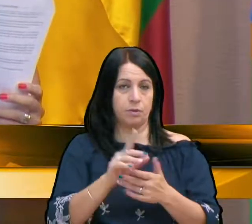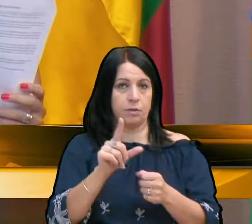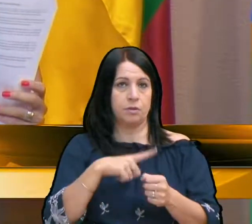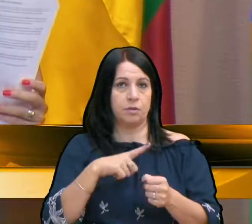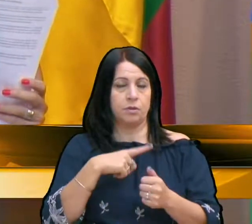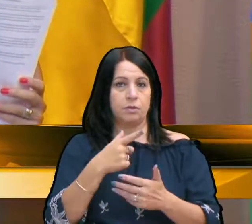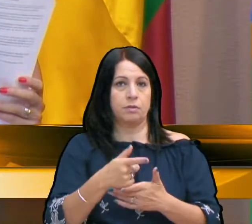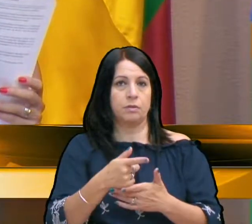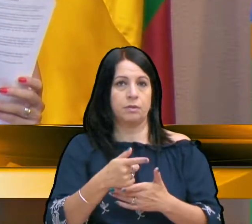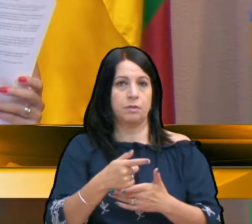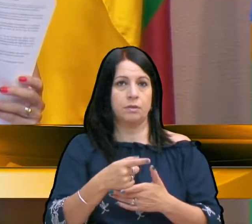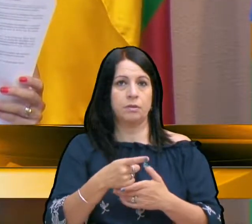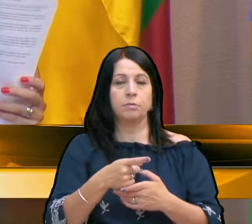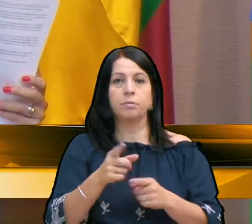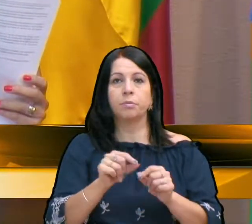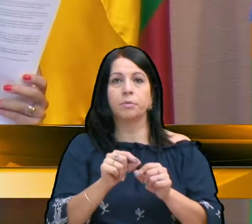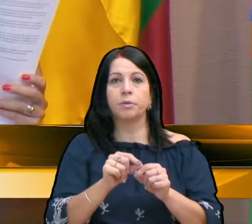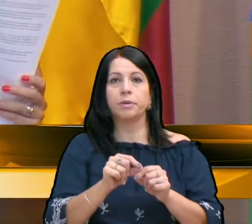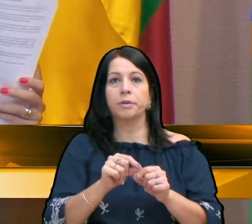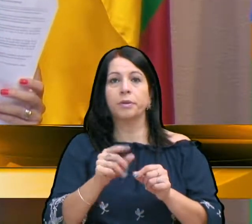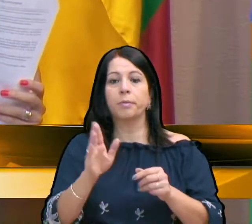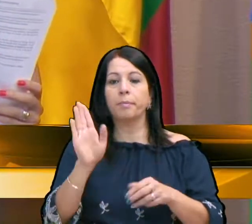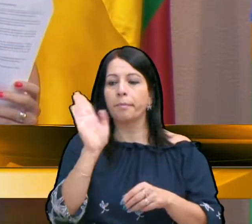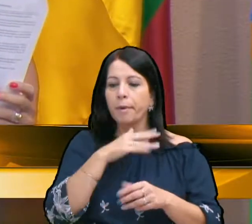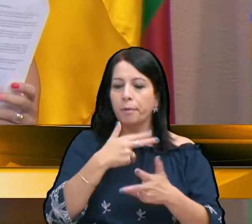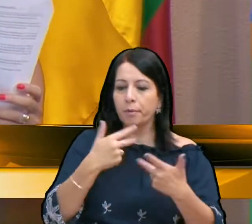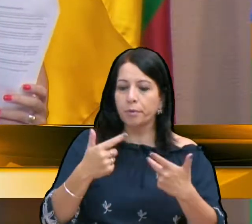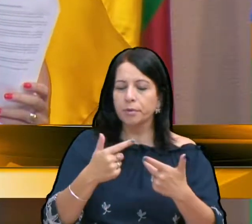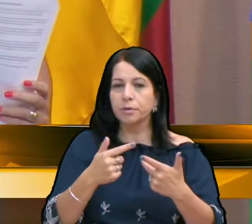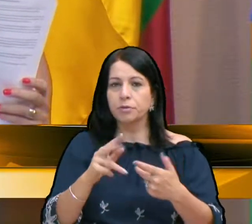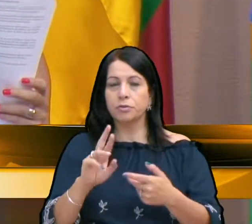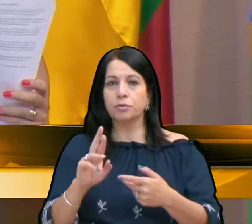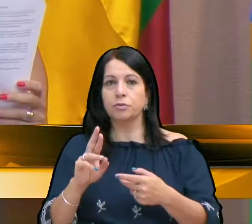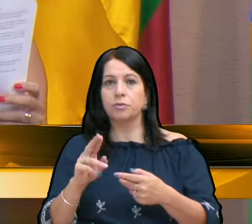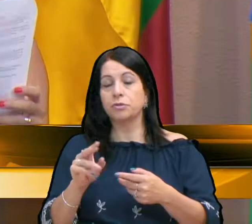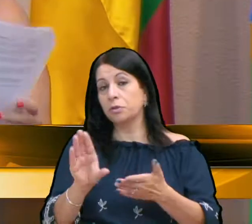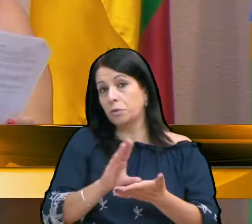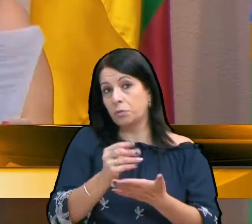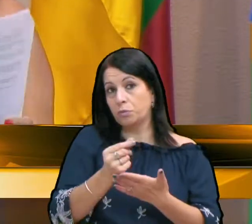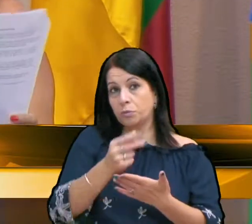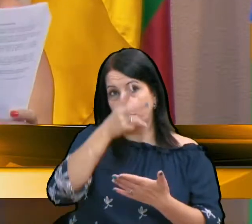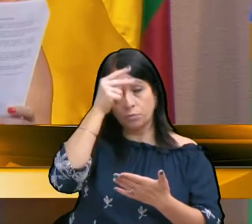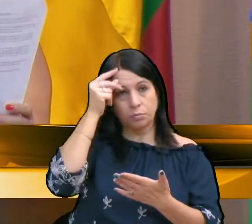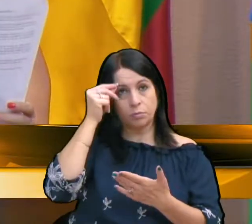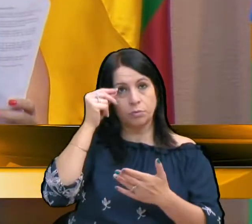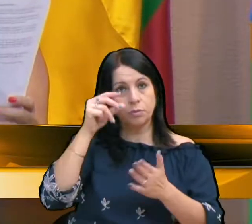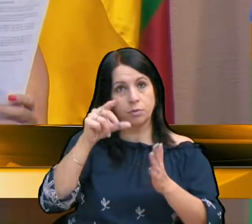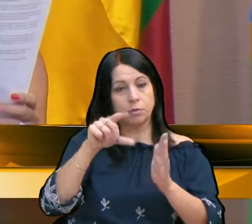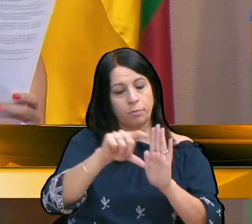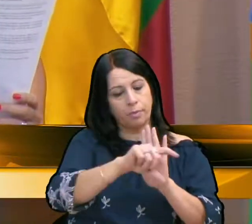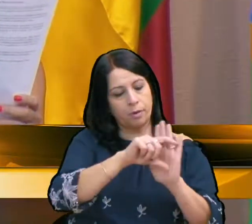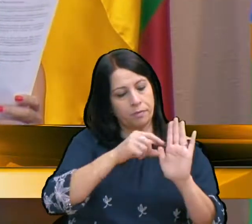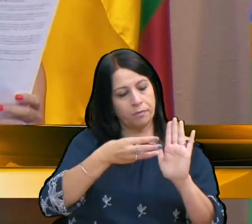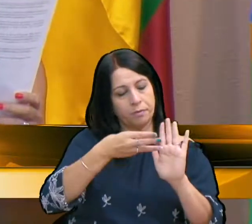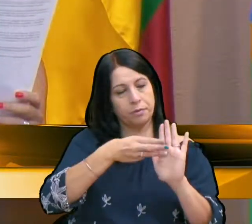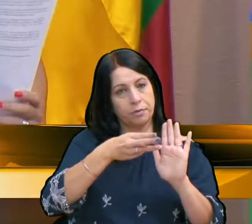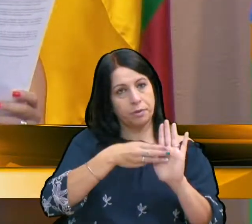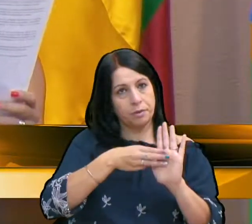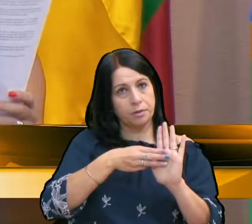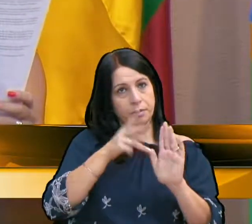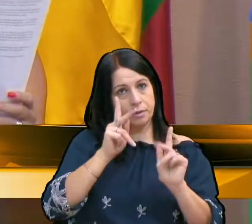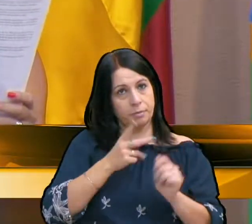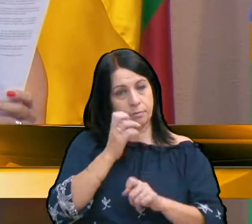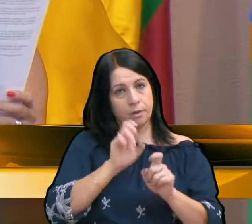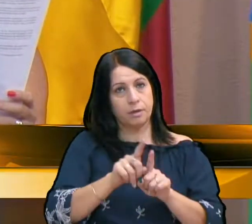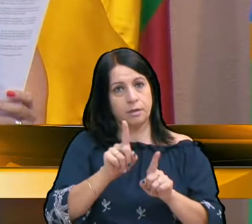condenadas por malversação de recursos públicos em segunda instância. E o parágrafo 3º, as empresas